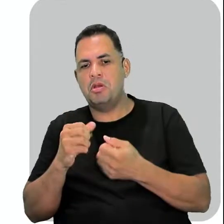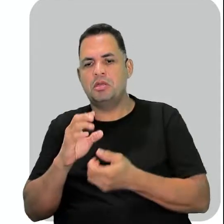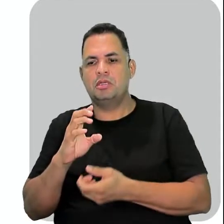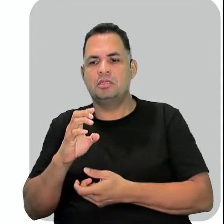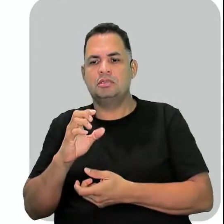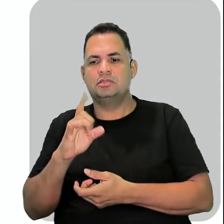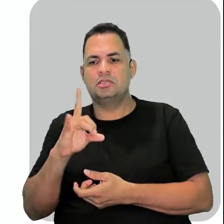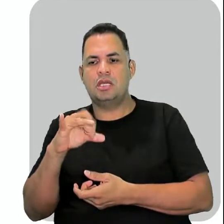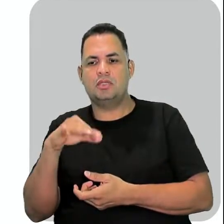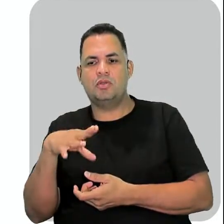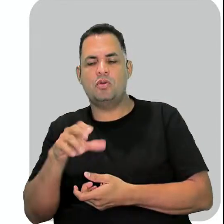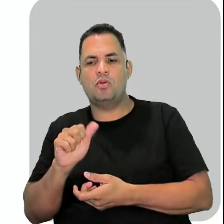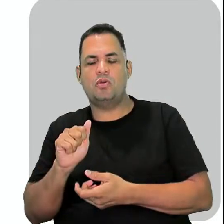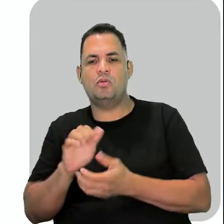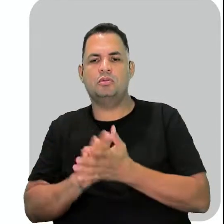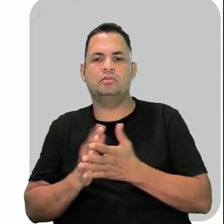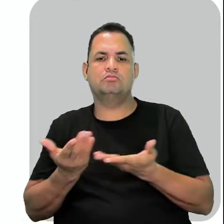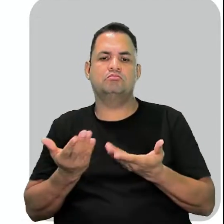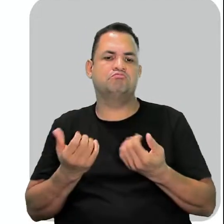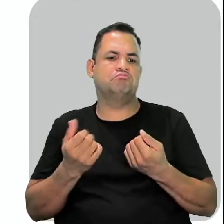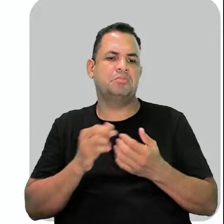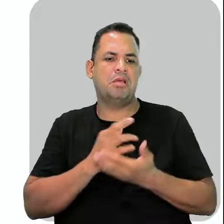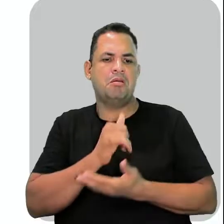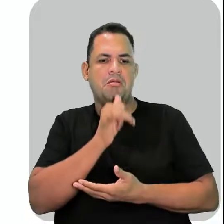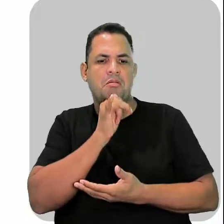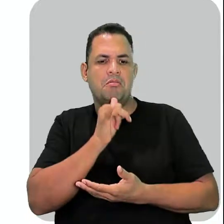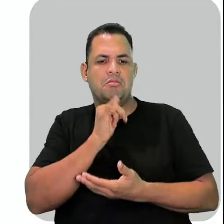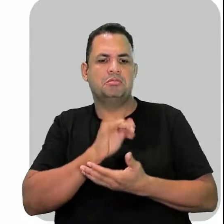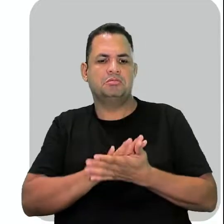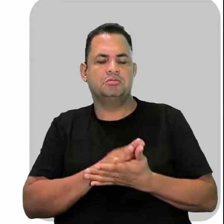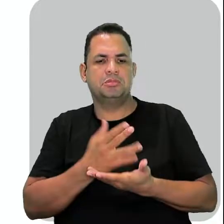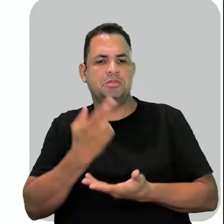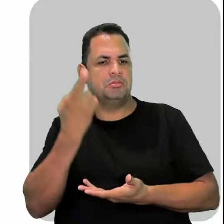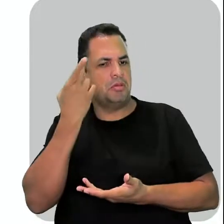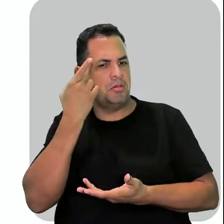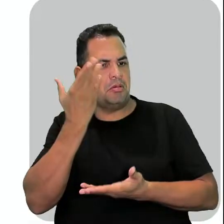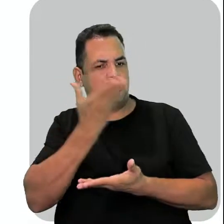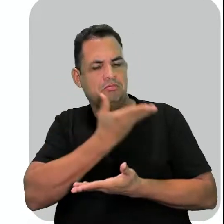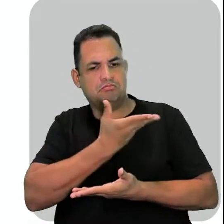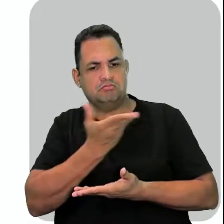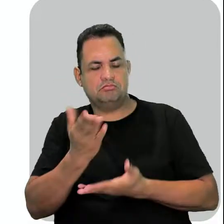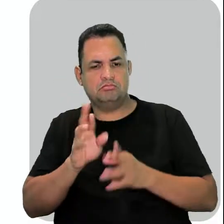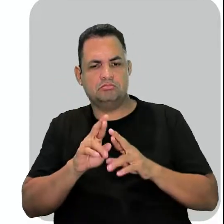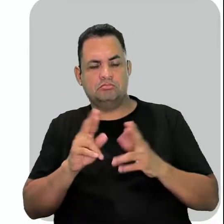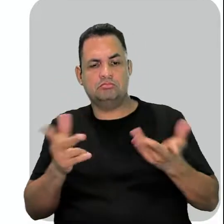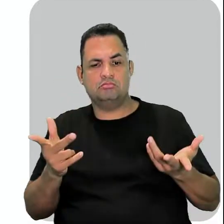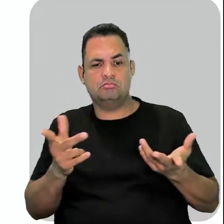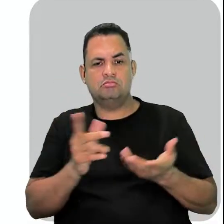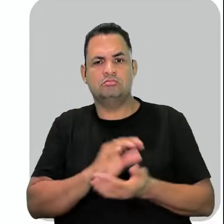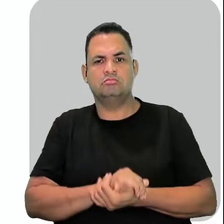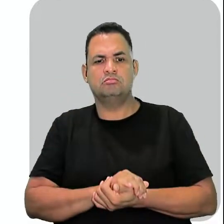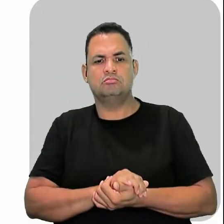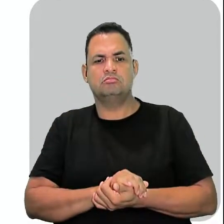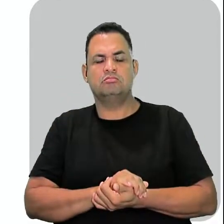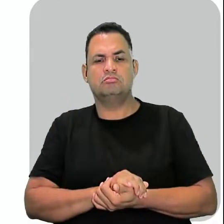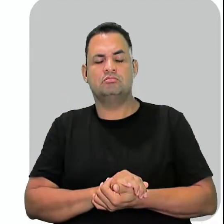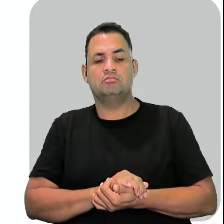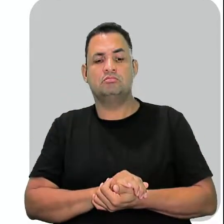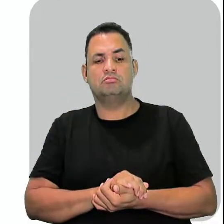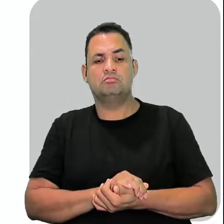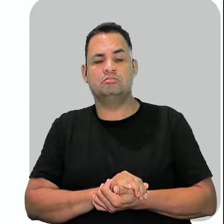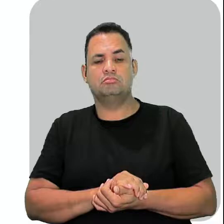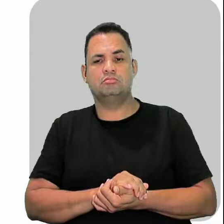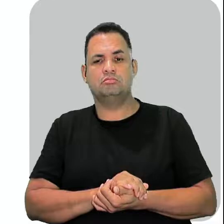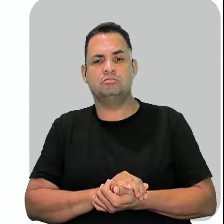ser um aldeído e um outro um ácido carboxílico. São exemplos aleatórios, tá, pessoal? A diferença deles vai